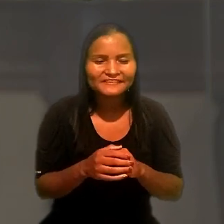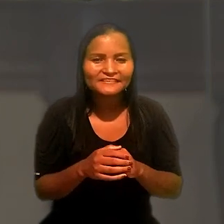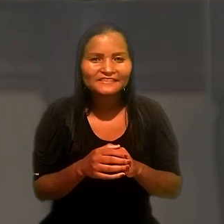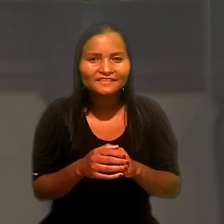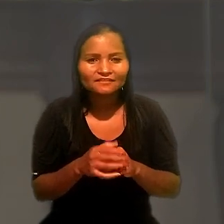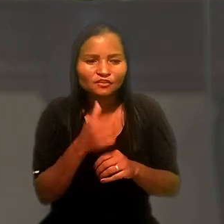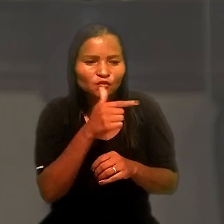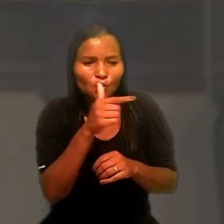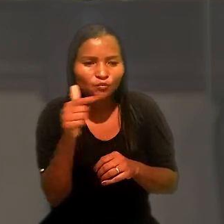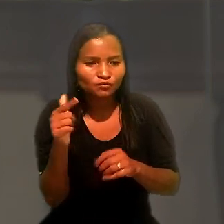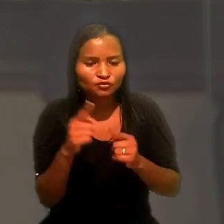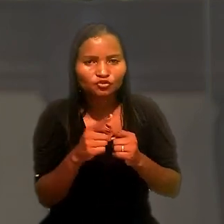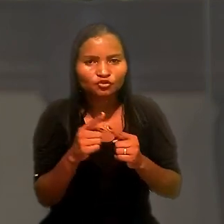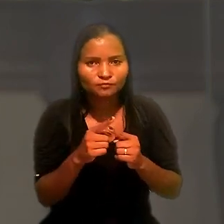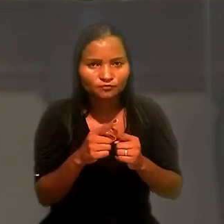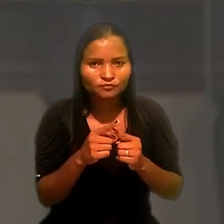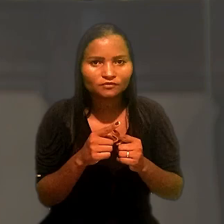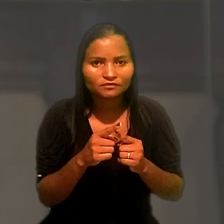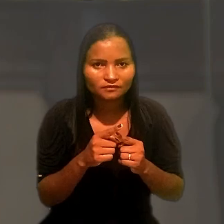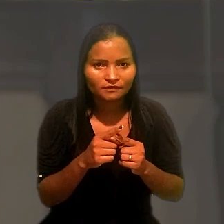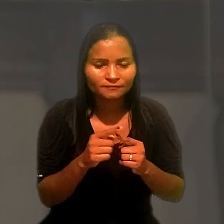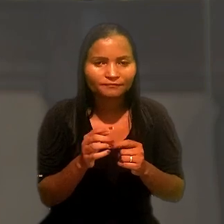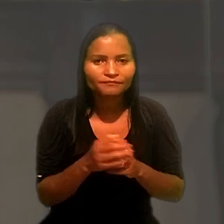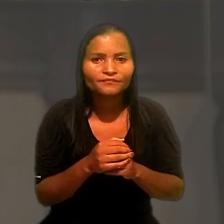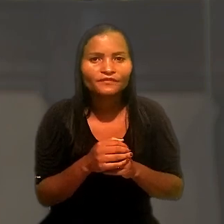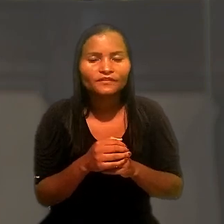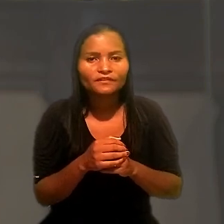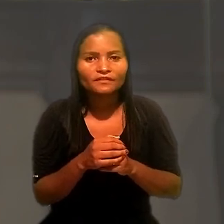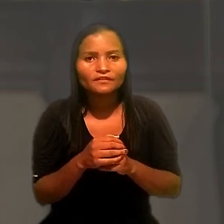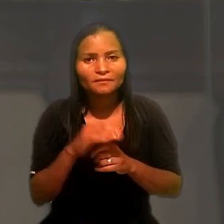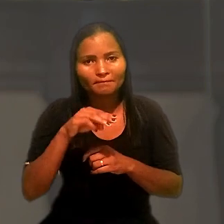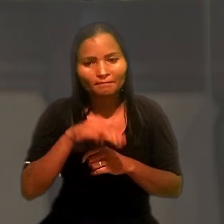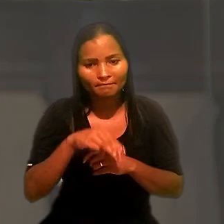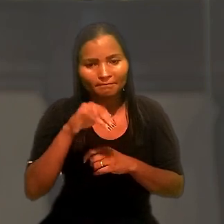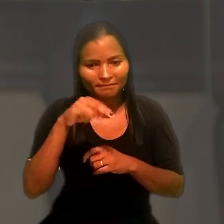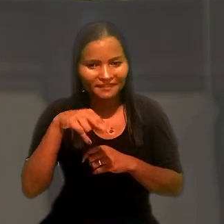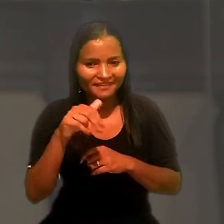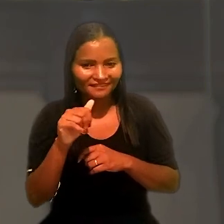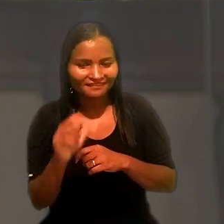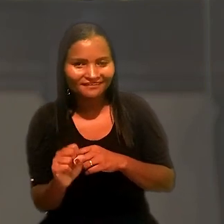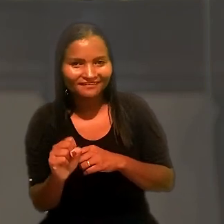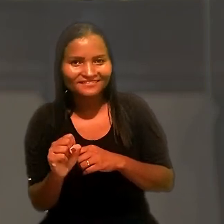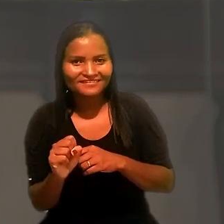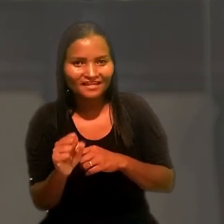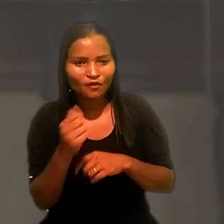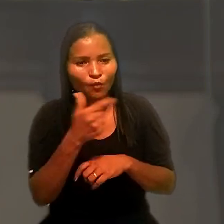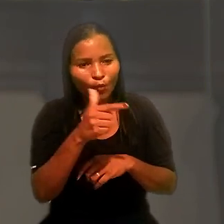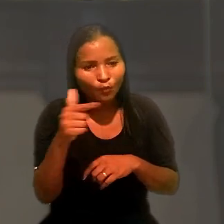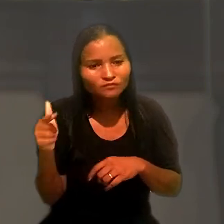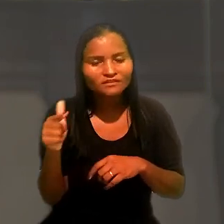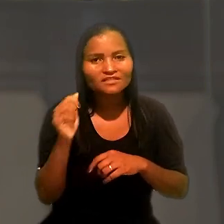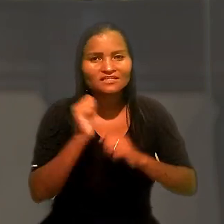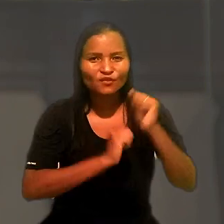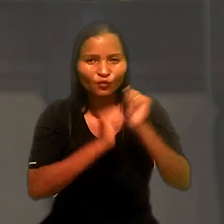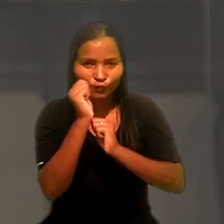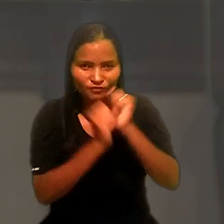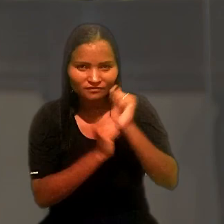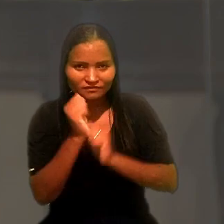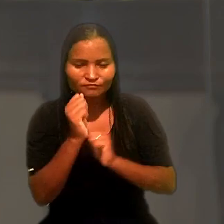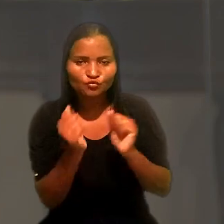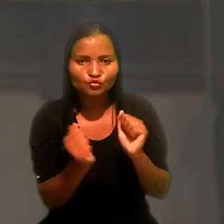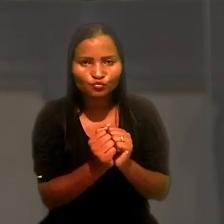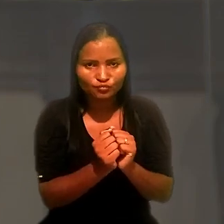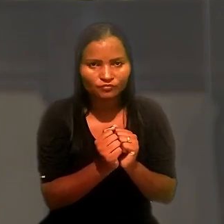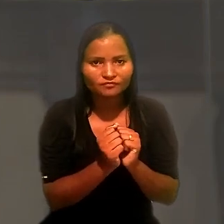mais. Então, o que acontece? É melhor dito, a Açominas de Ouro Branco. Com a Usiminas